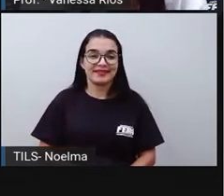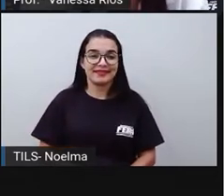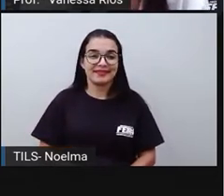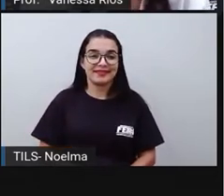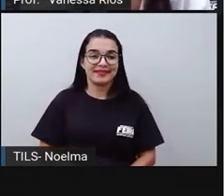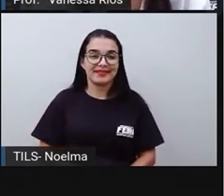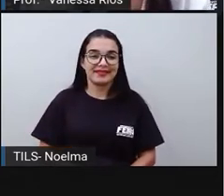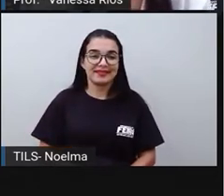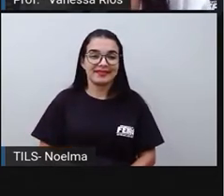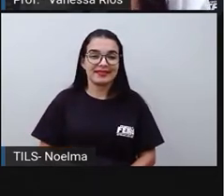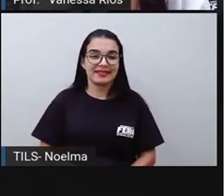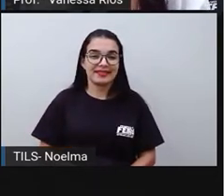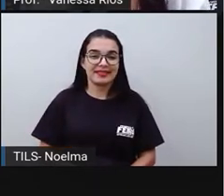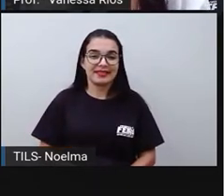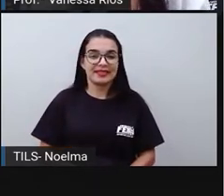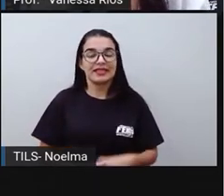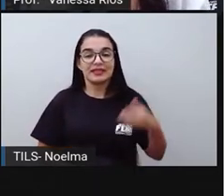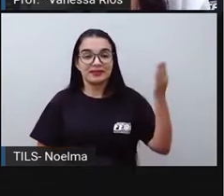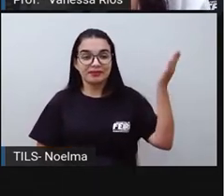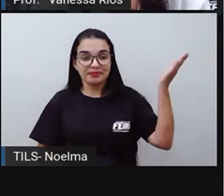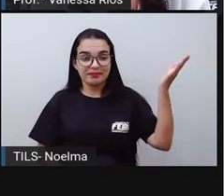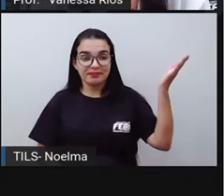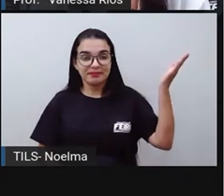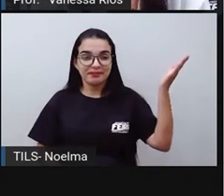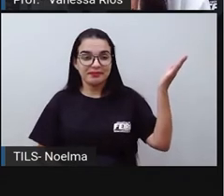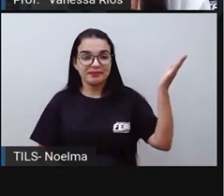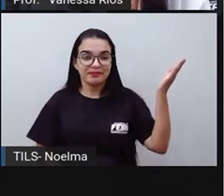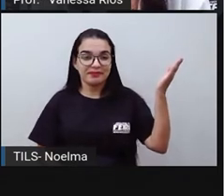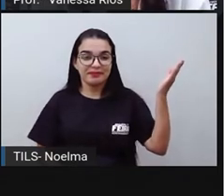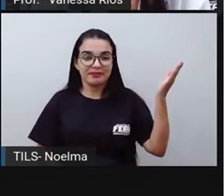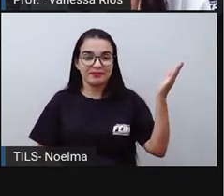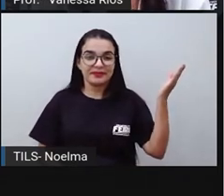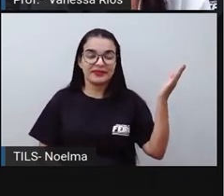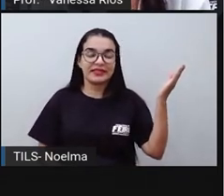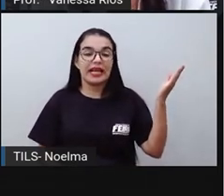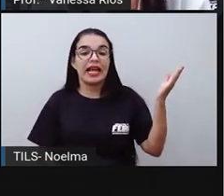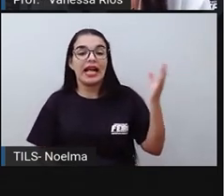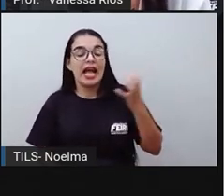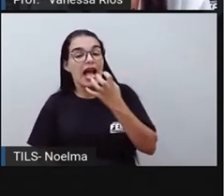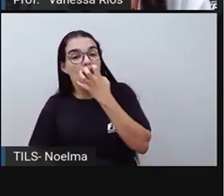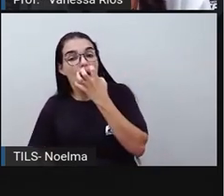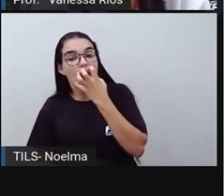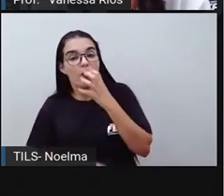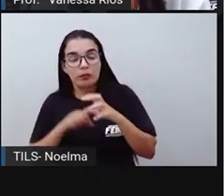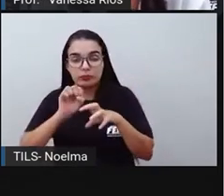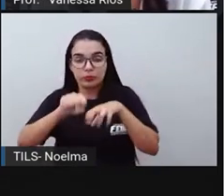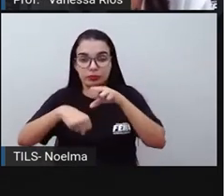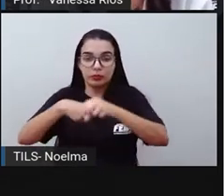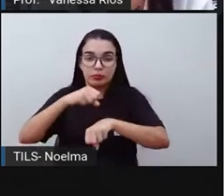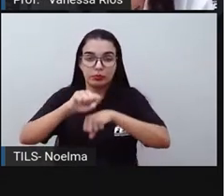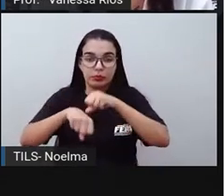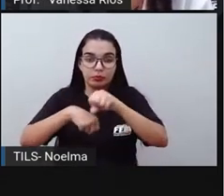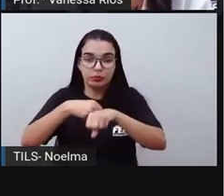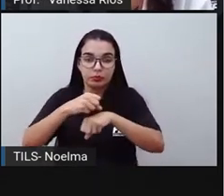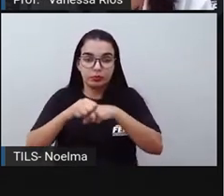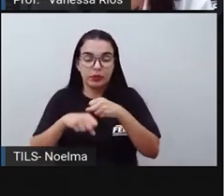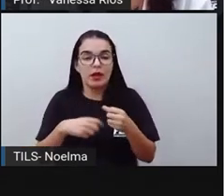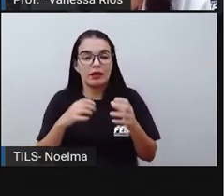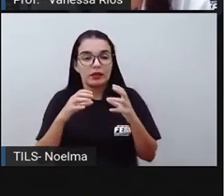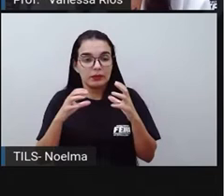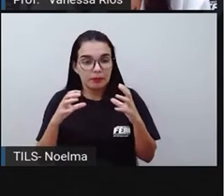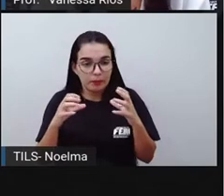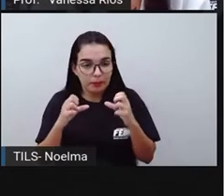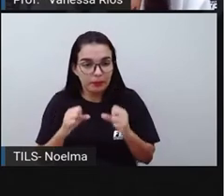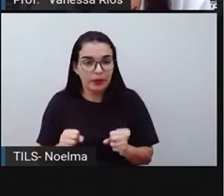12. Já para observar aí, ó, as patinhas dos cachorros no valor total, né? Nós podemos